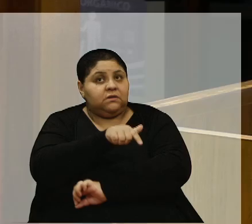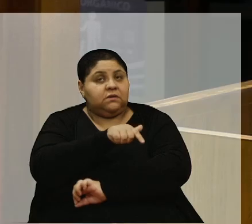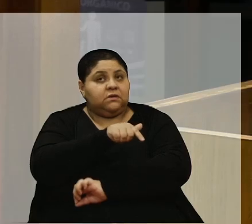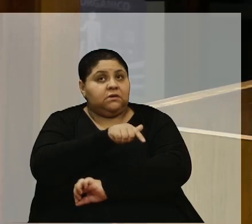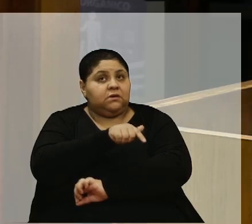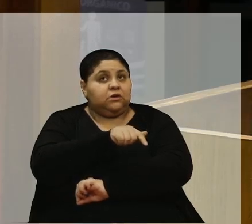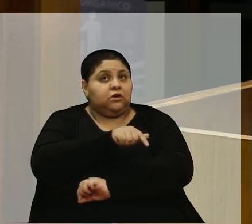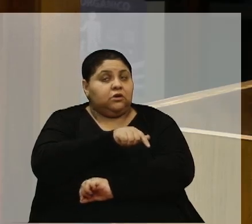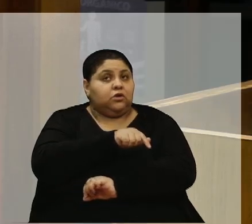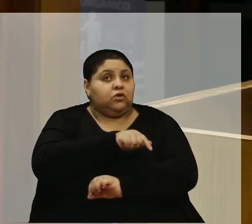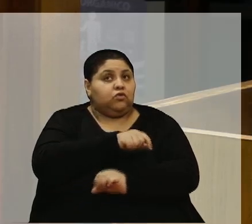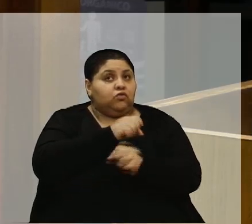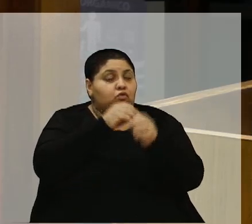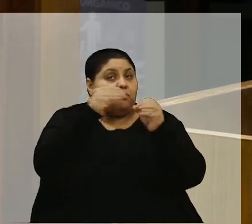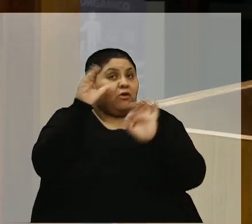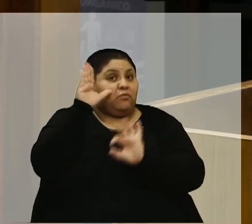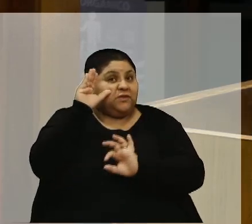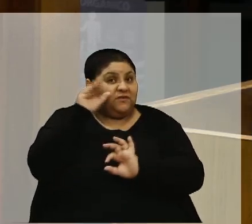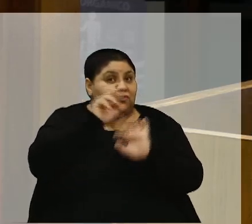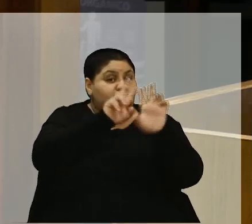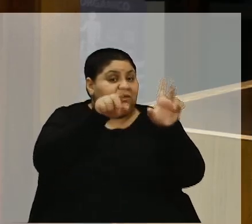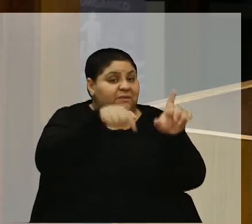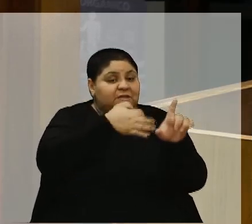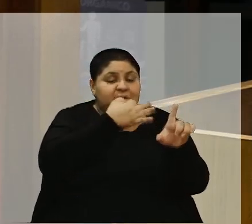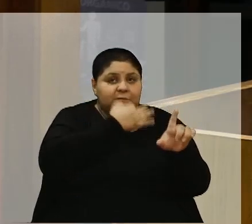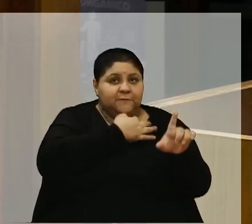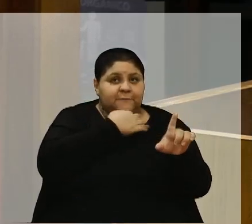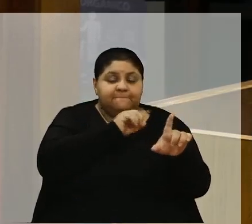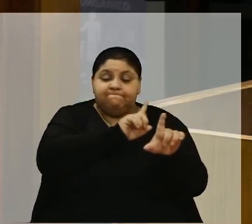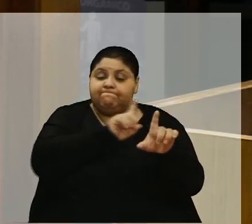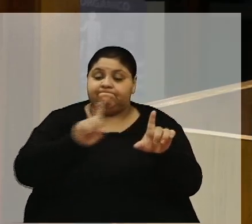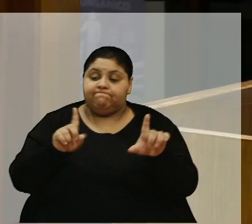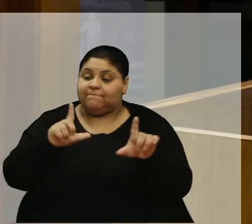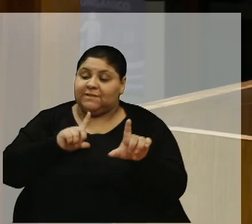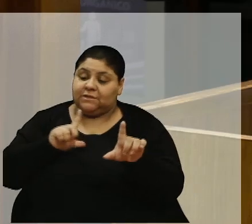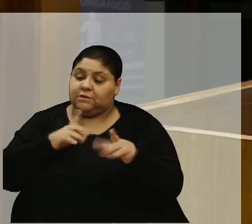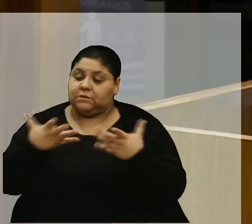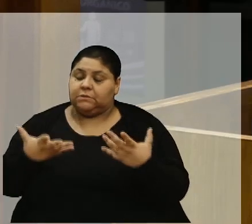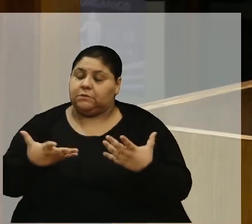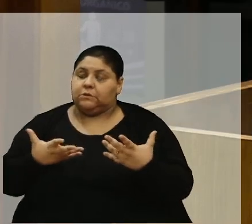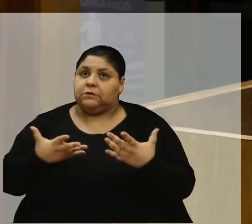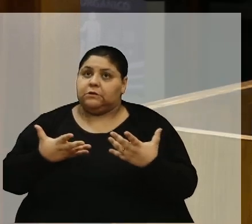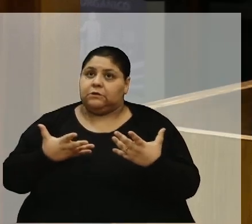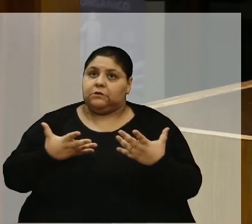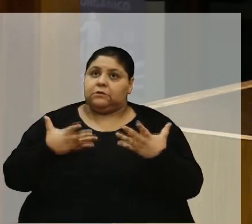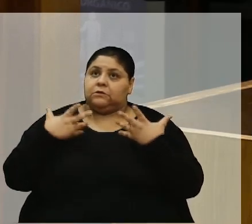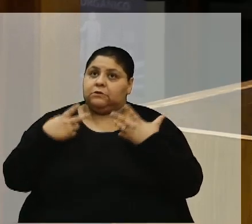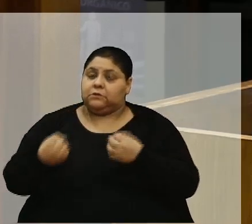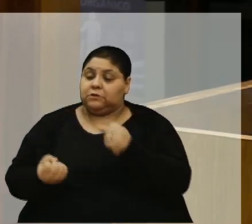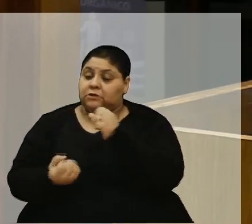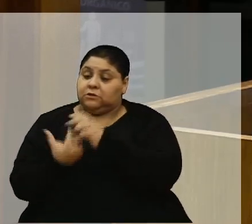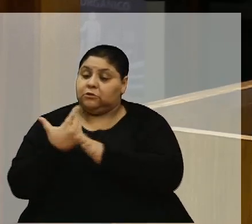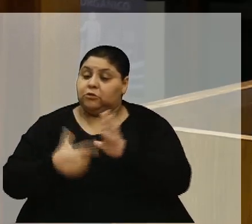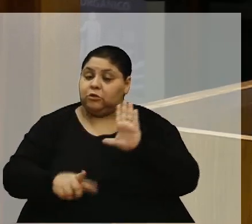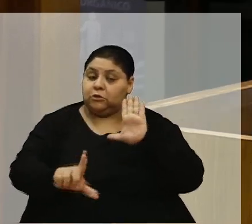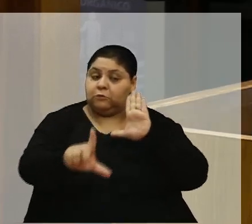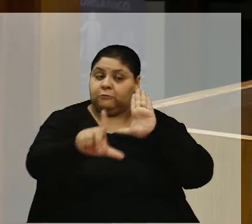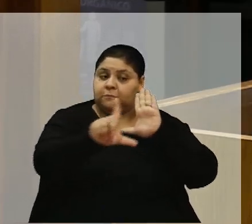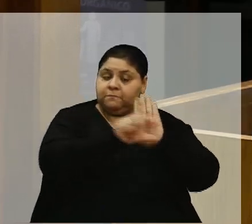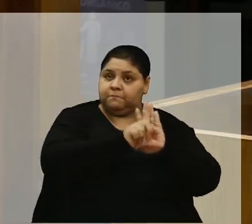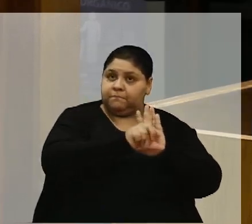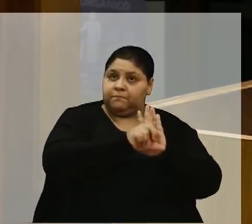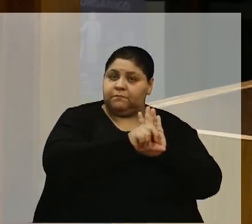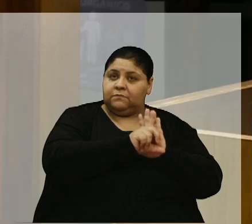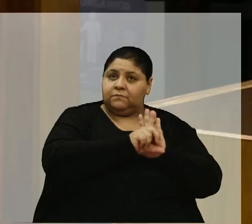vênia, uma parte entre o tema de Caxias. Não dá para criar uma legislação